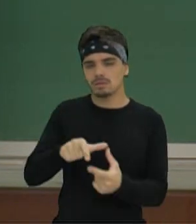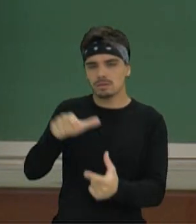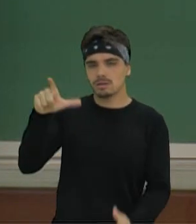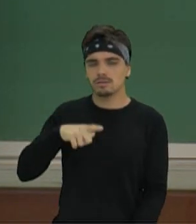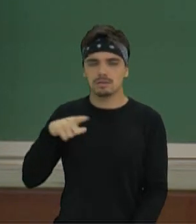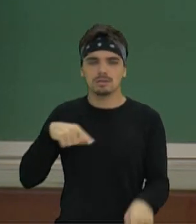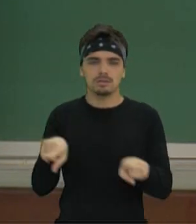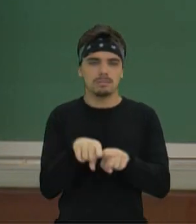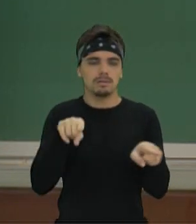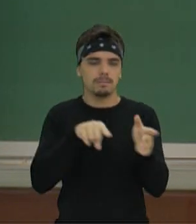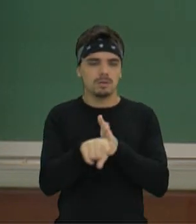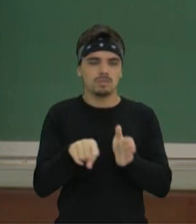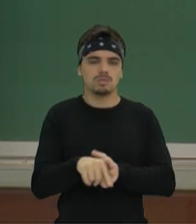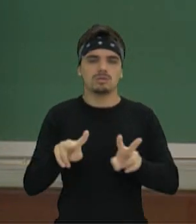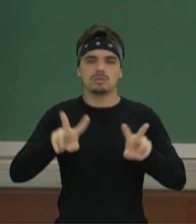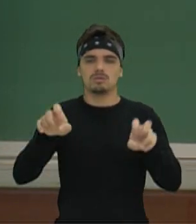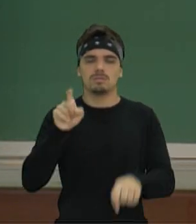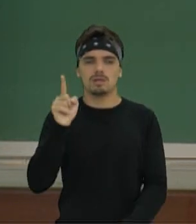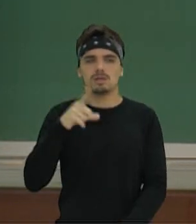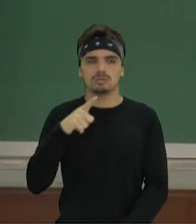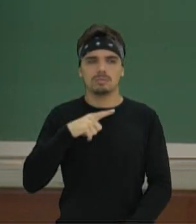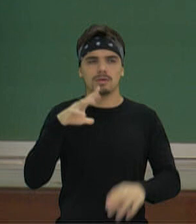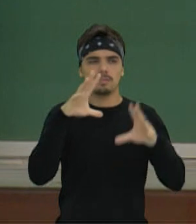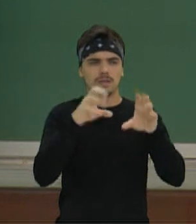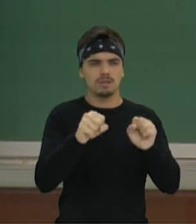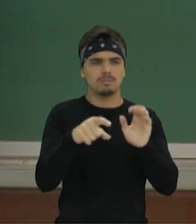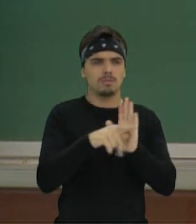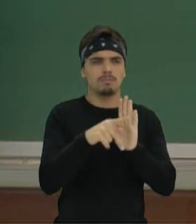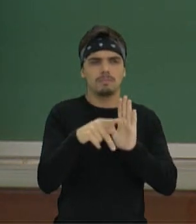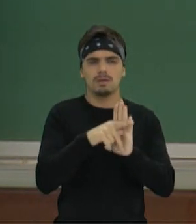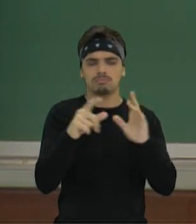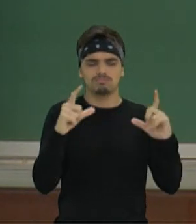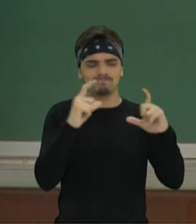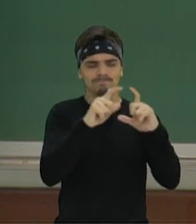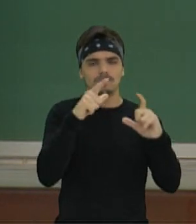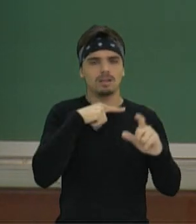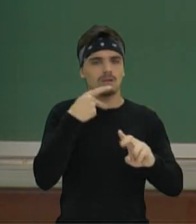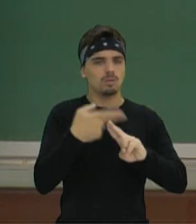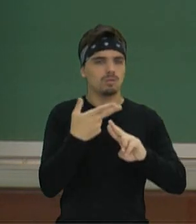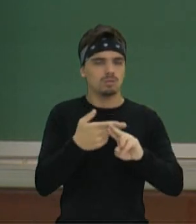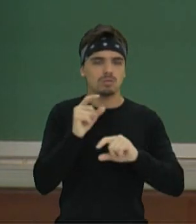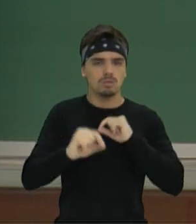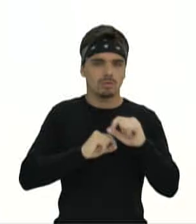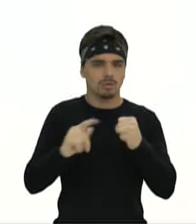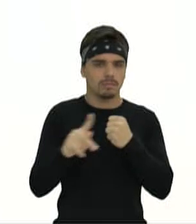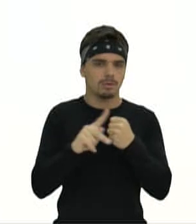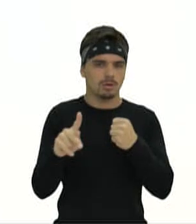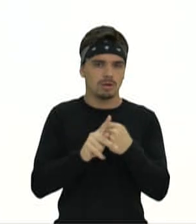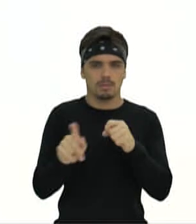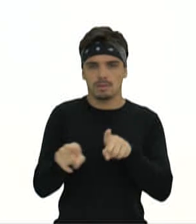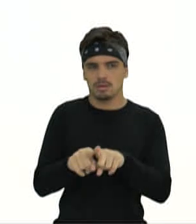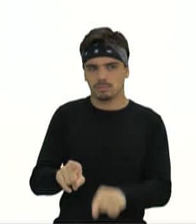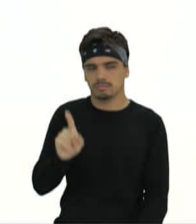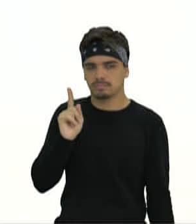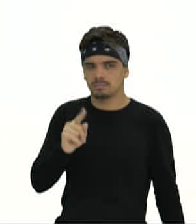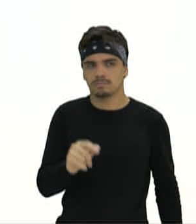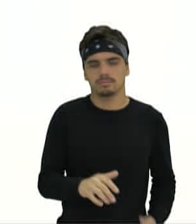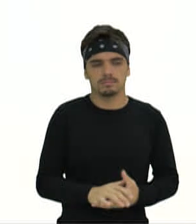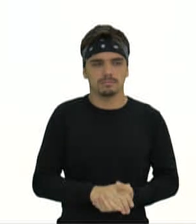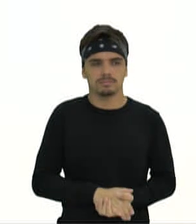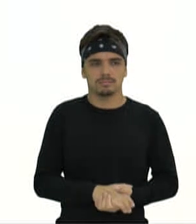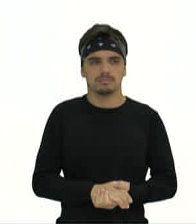questões sobre o mesmo texto. Então, eu peguei só o pedacinho da tirinha, aonde ela usa justamente o pronome that, que está bem aqui no meio.